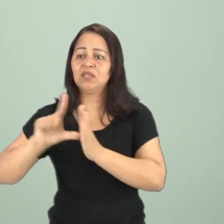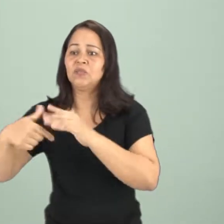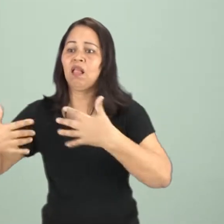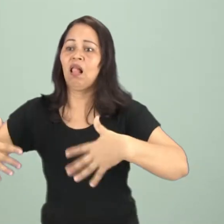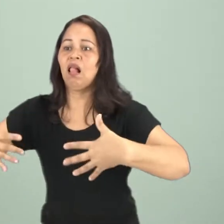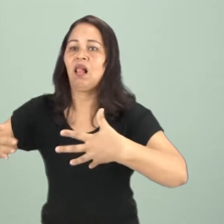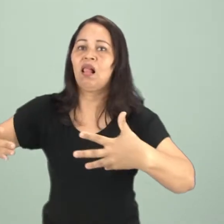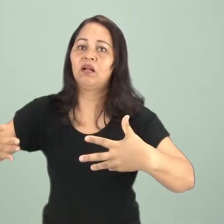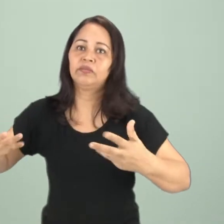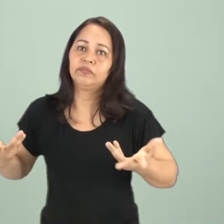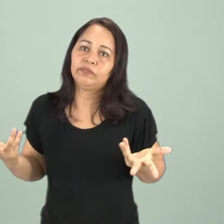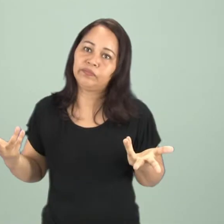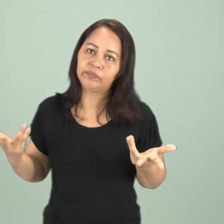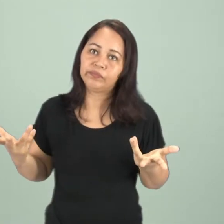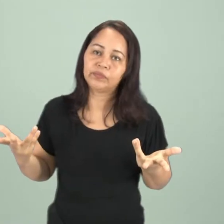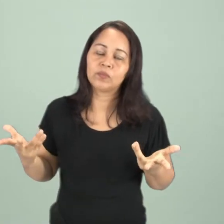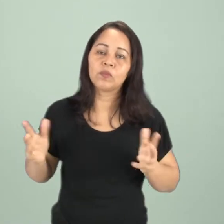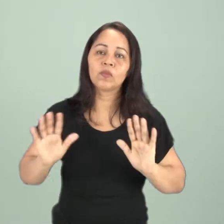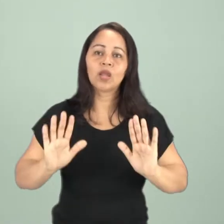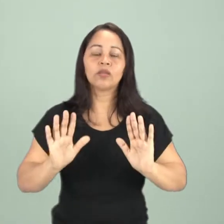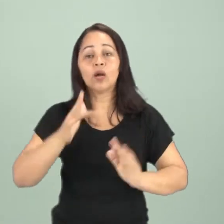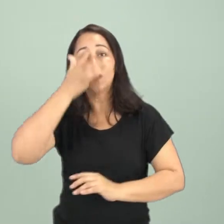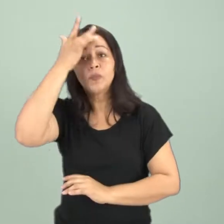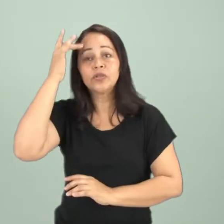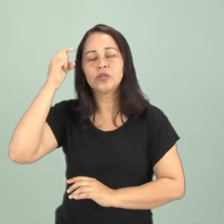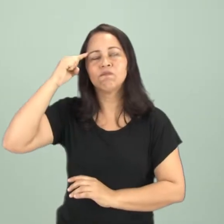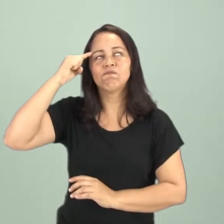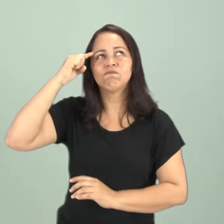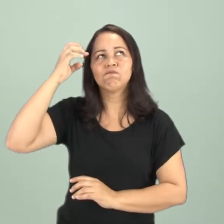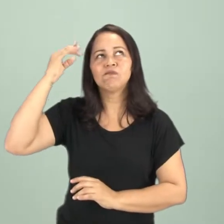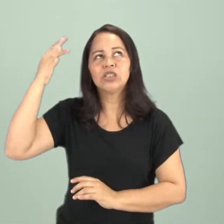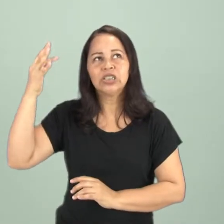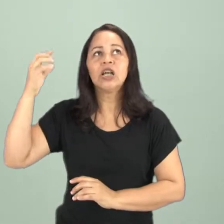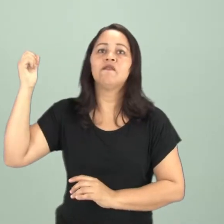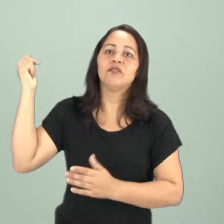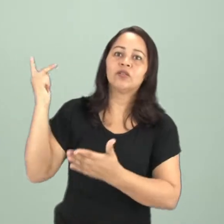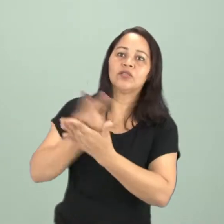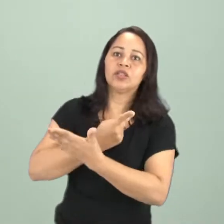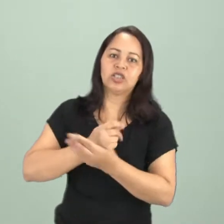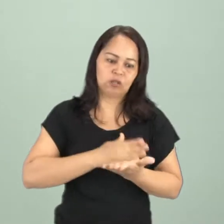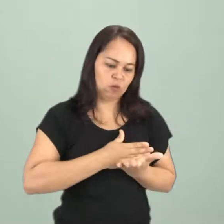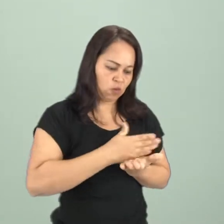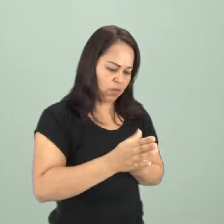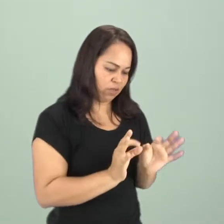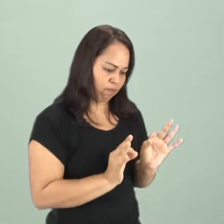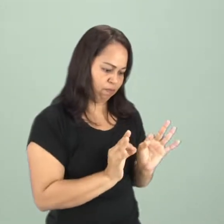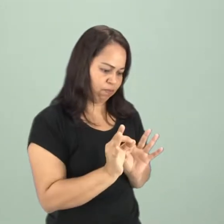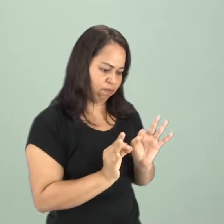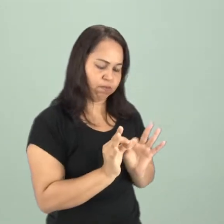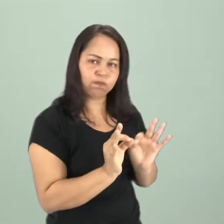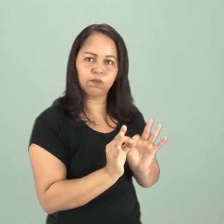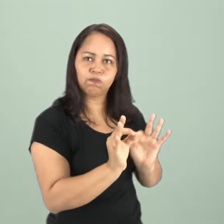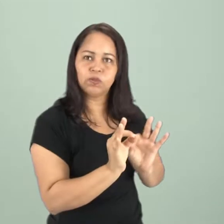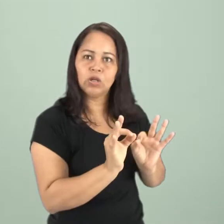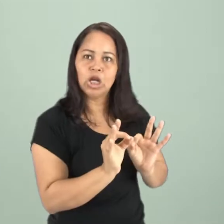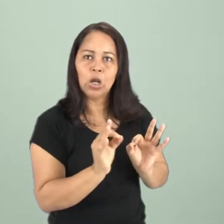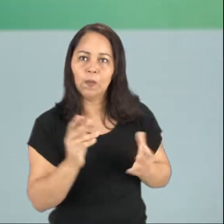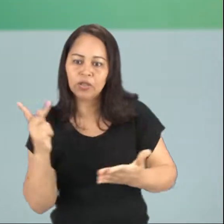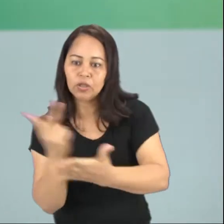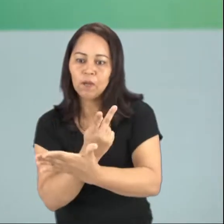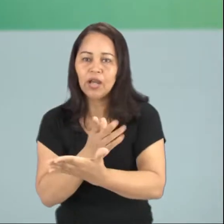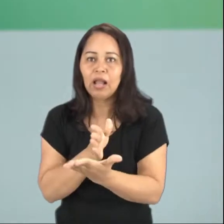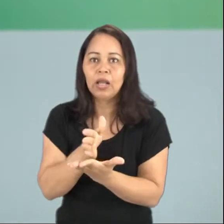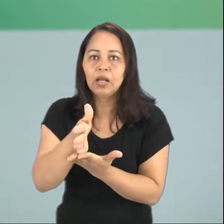se antevir aos fatos, que conseguem imaginar o que pode acontecer e já começar a elaborar um projeto a